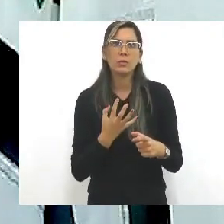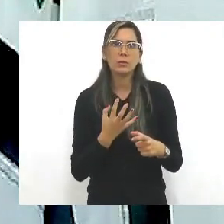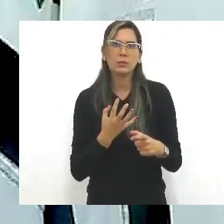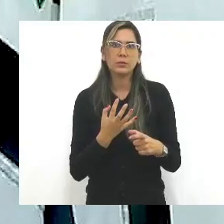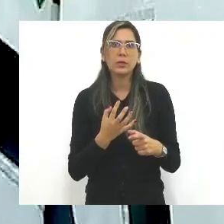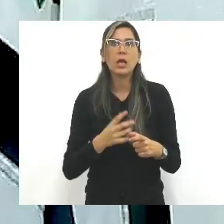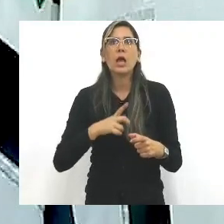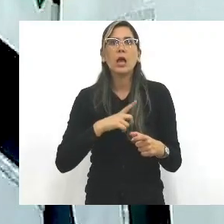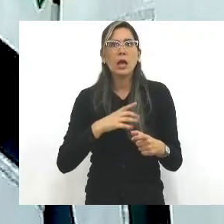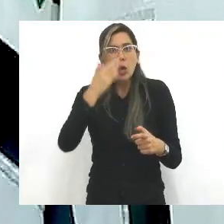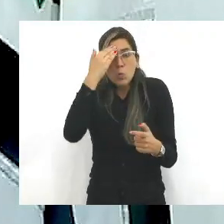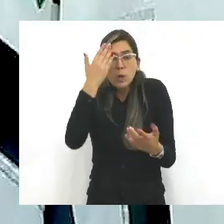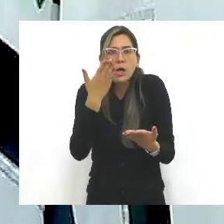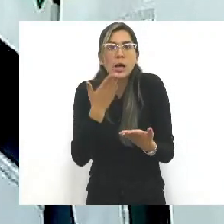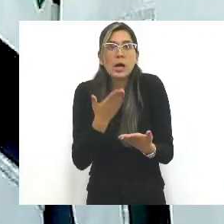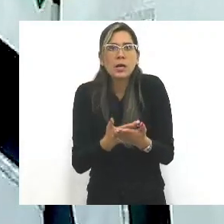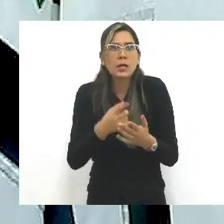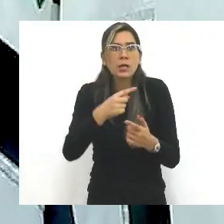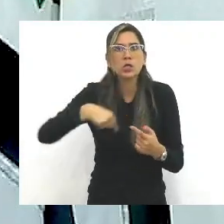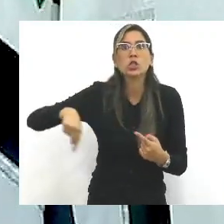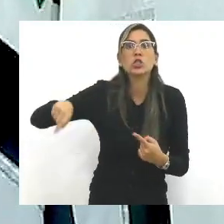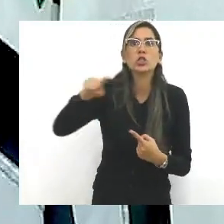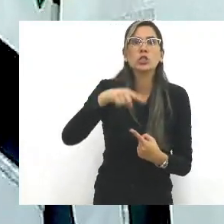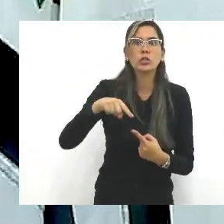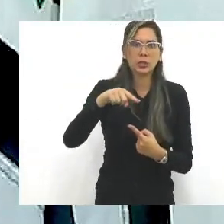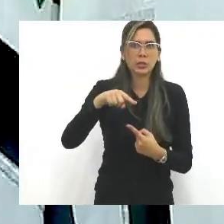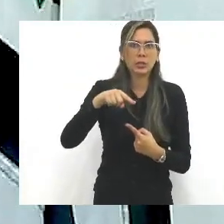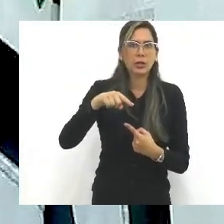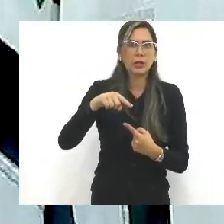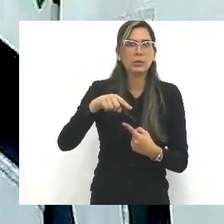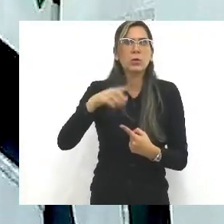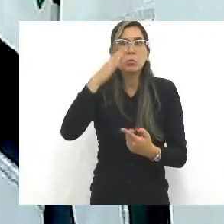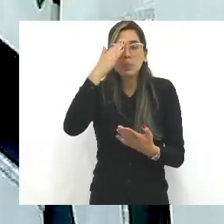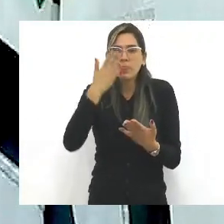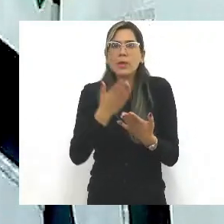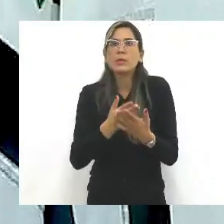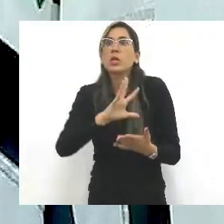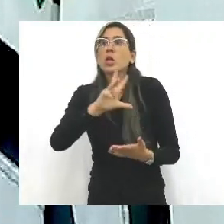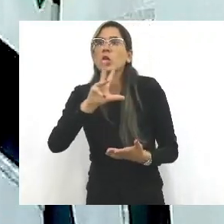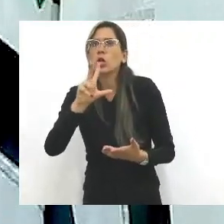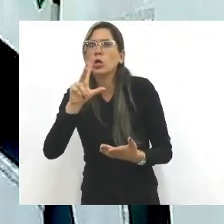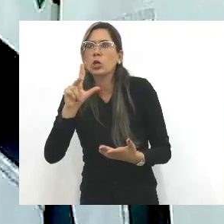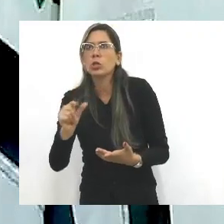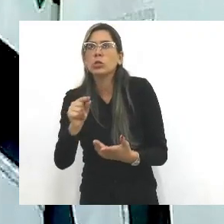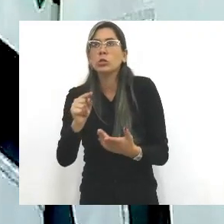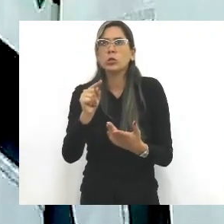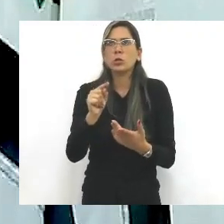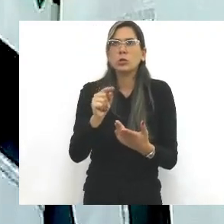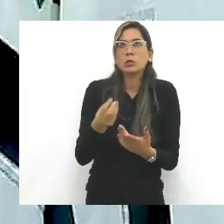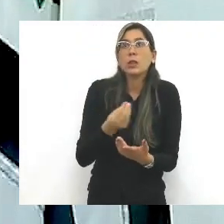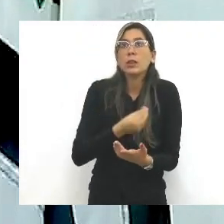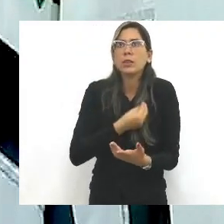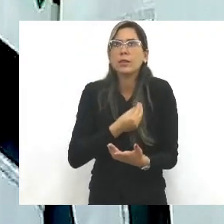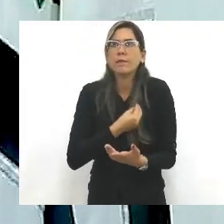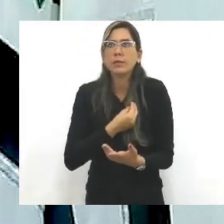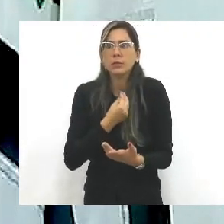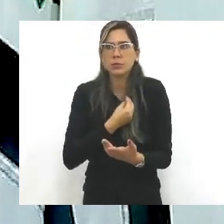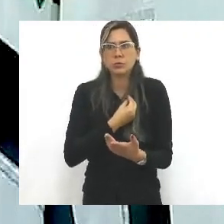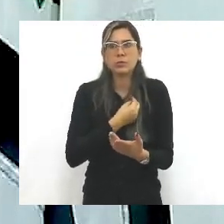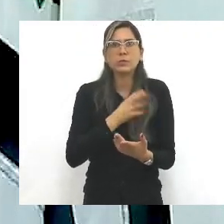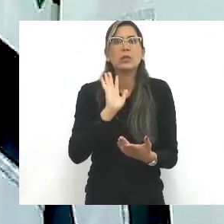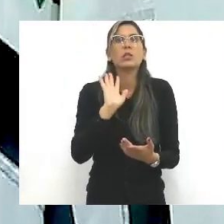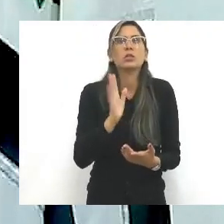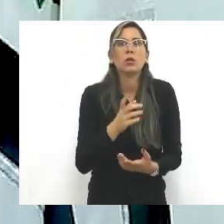Eu tenho certeza que nessa sala, tenho certeza que todos vocês, em algum momento da vida de vocês